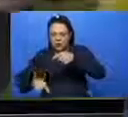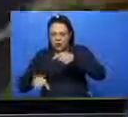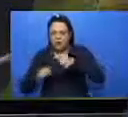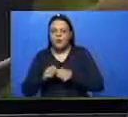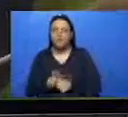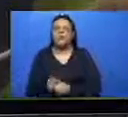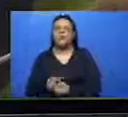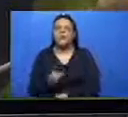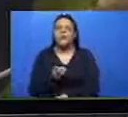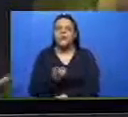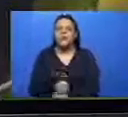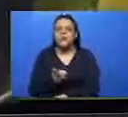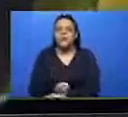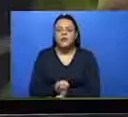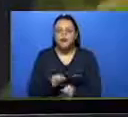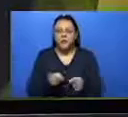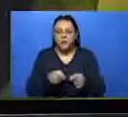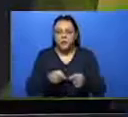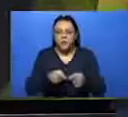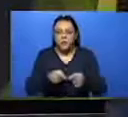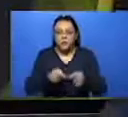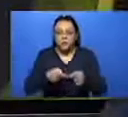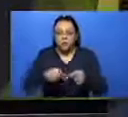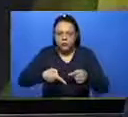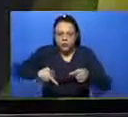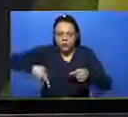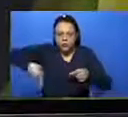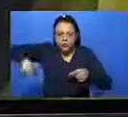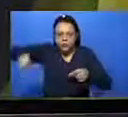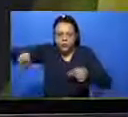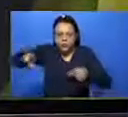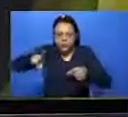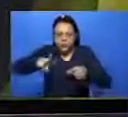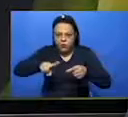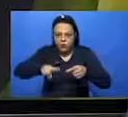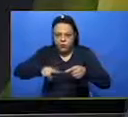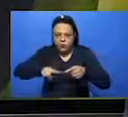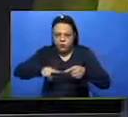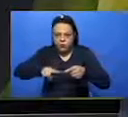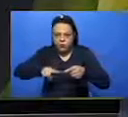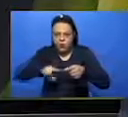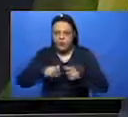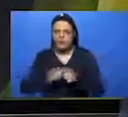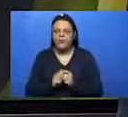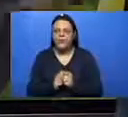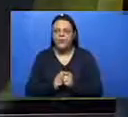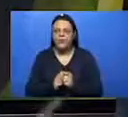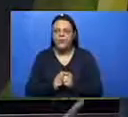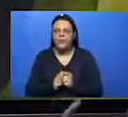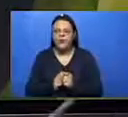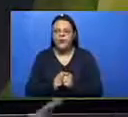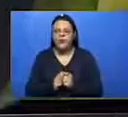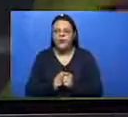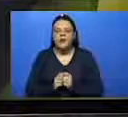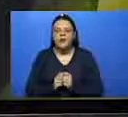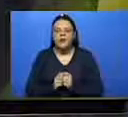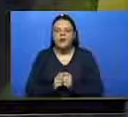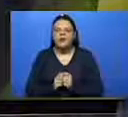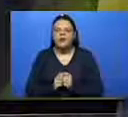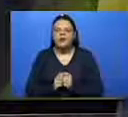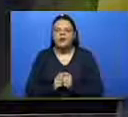circular, numa base circular. No 3D são cilindros de base